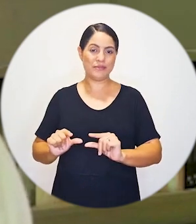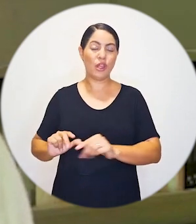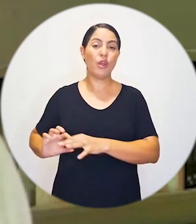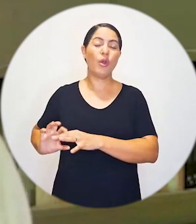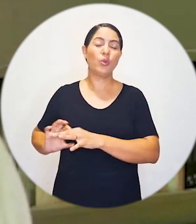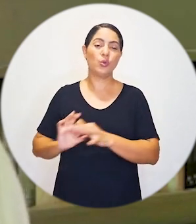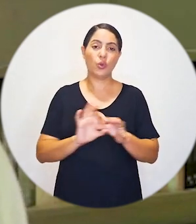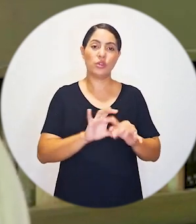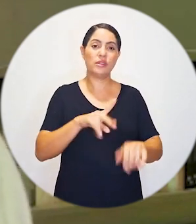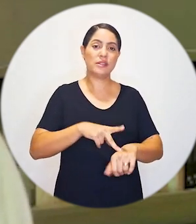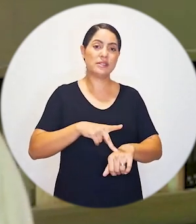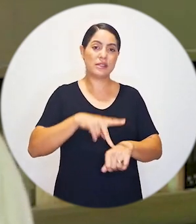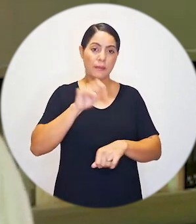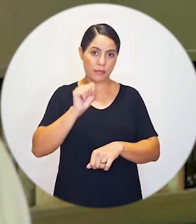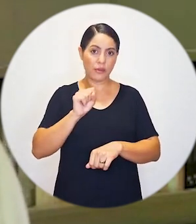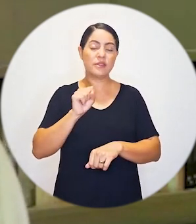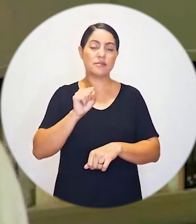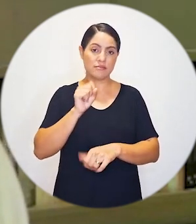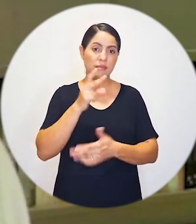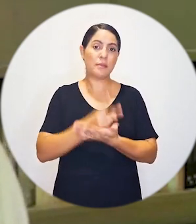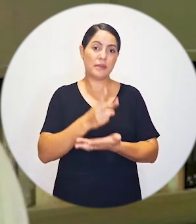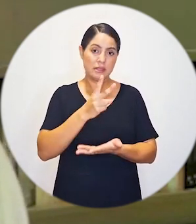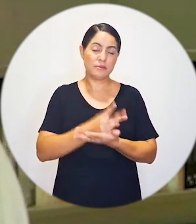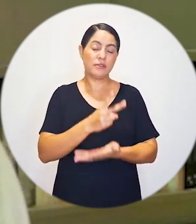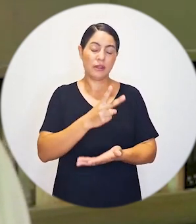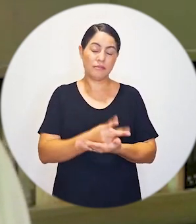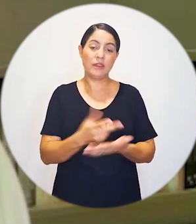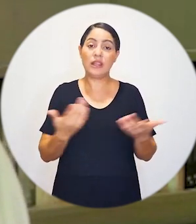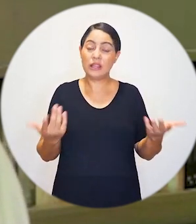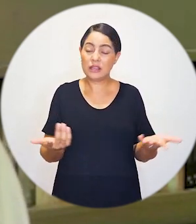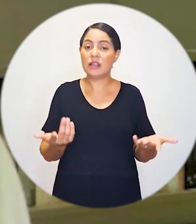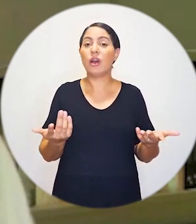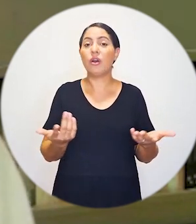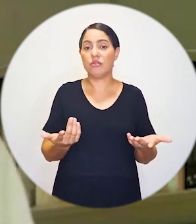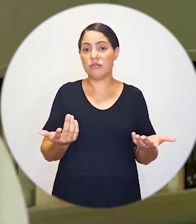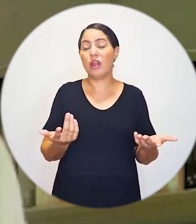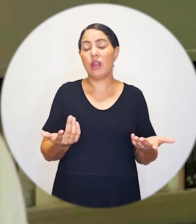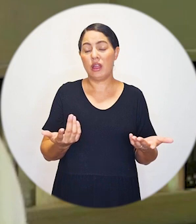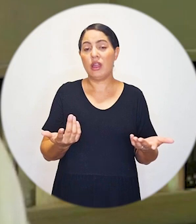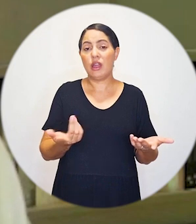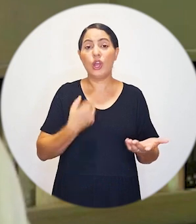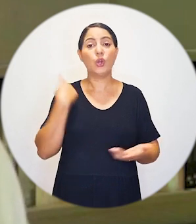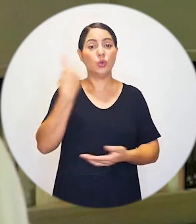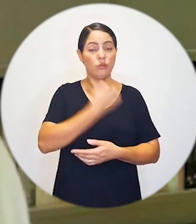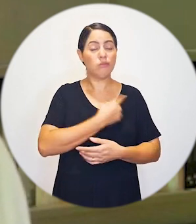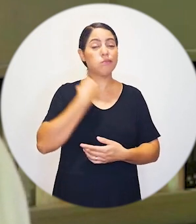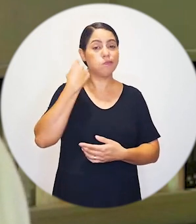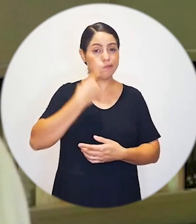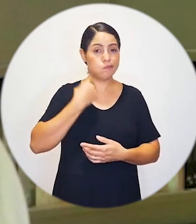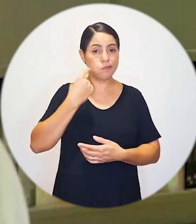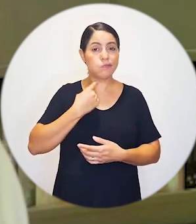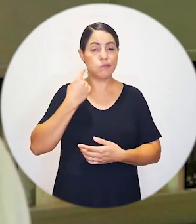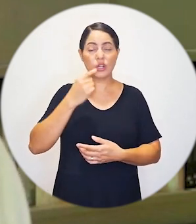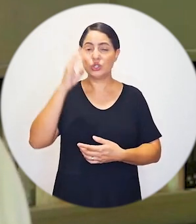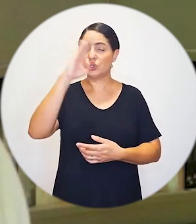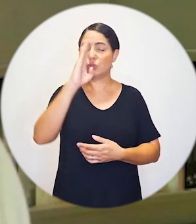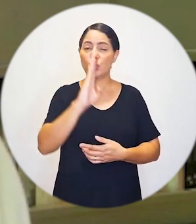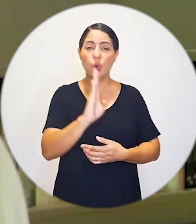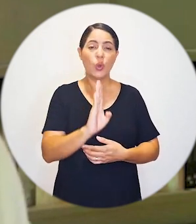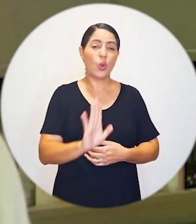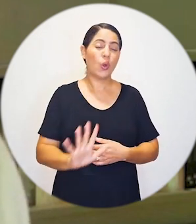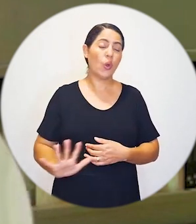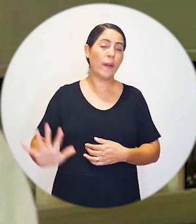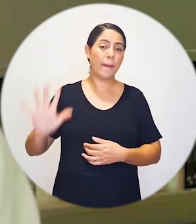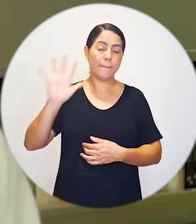das pós-graduações oferecidas a toda a comunidade jurídica nacional, especificamente aos advogados e advogadas de todo o